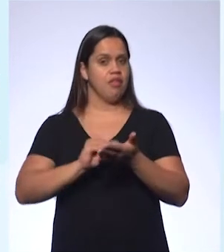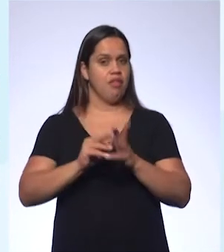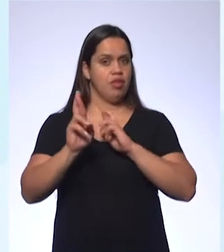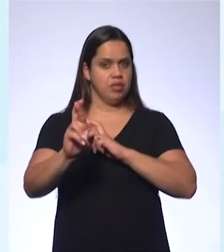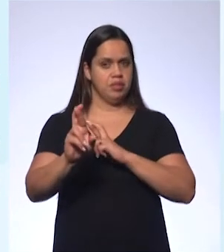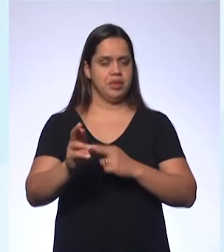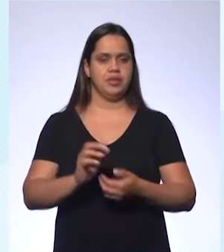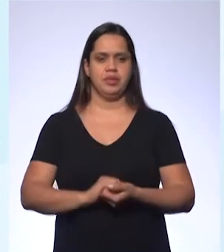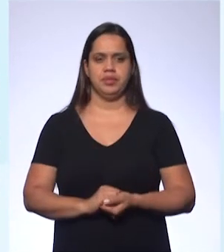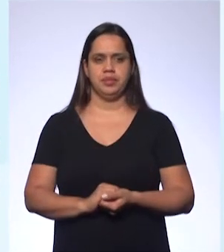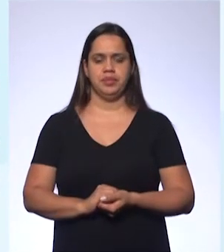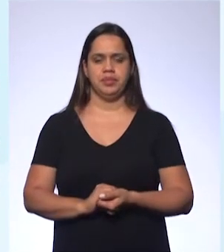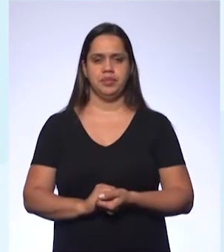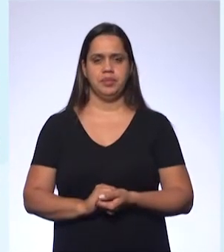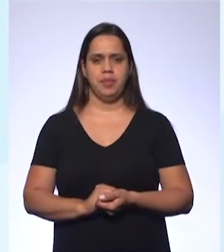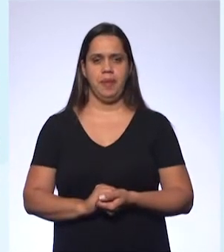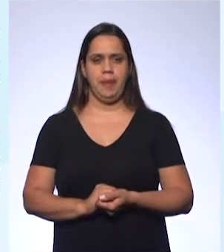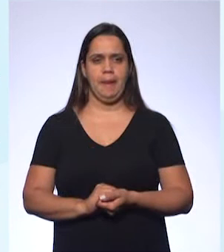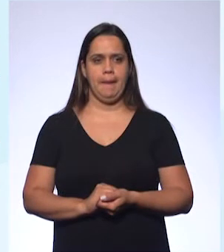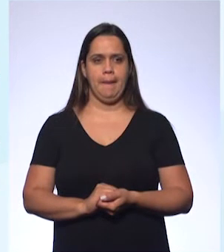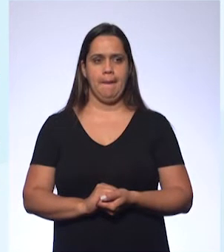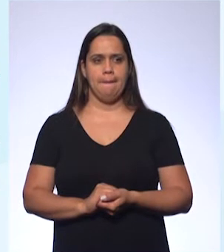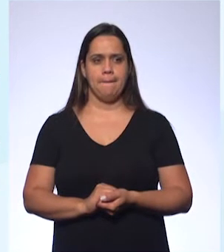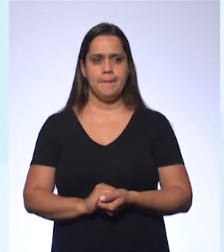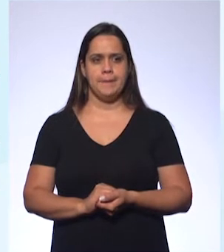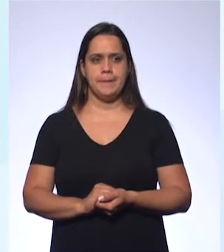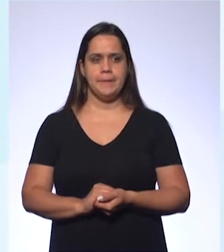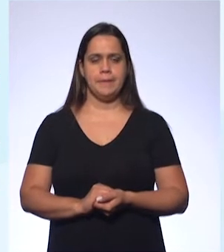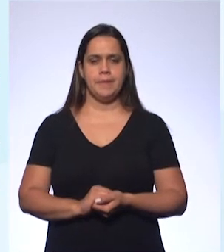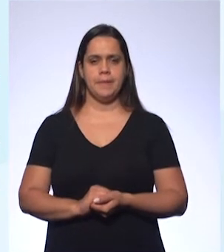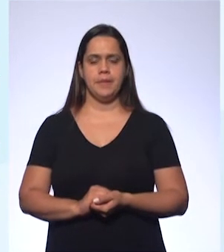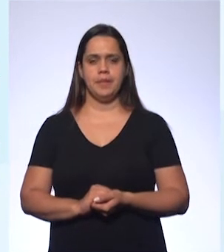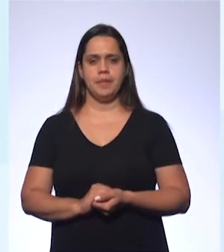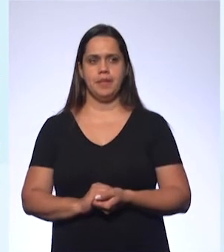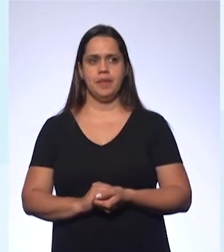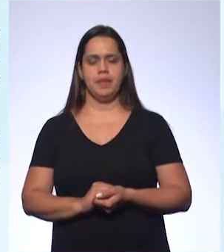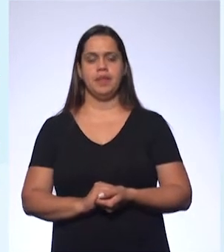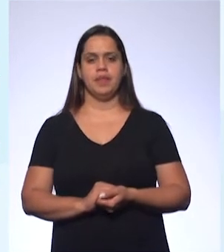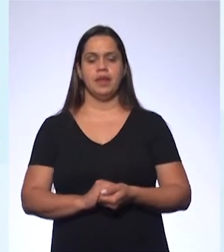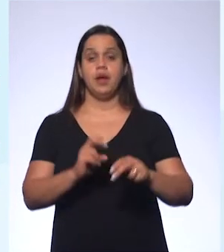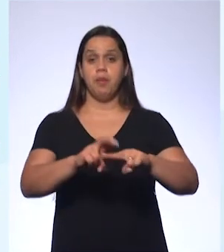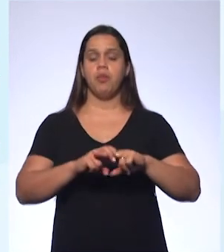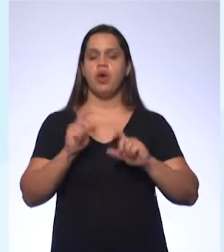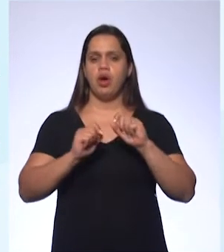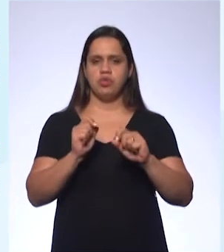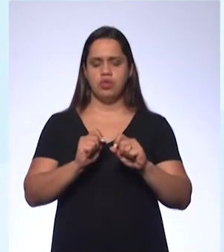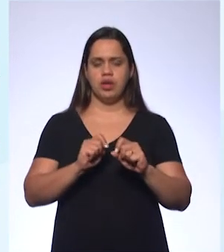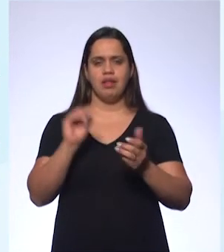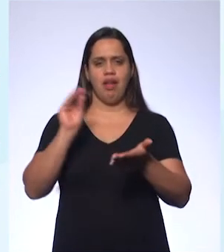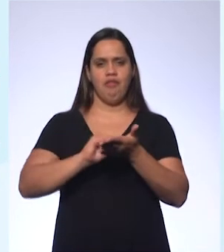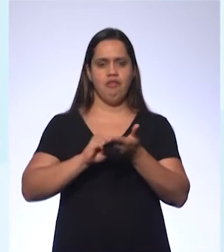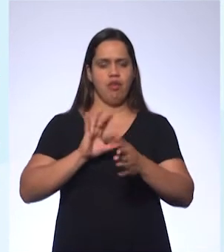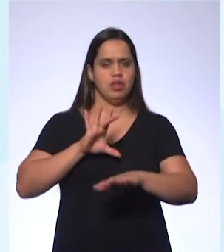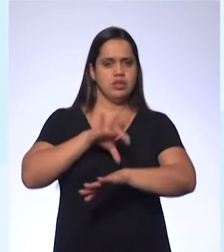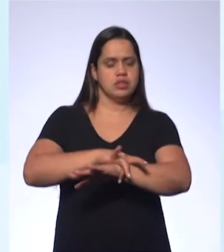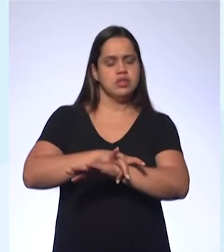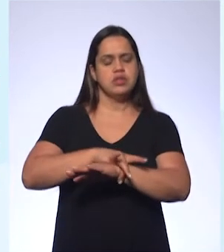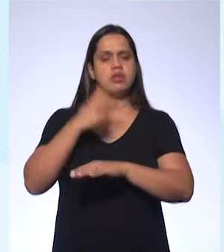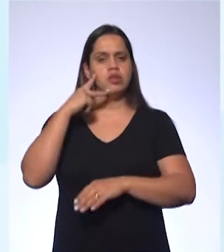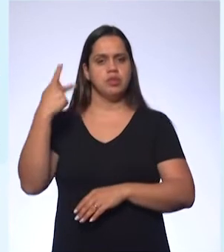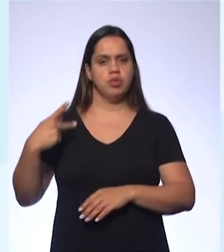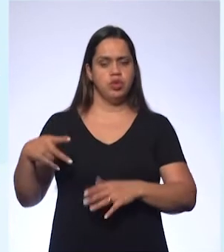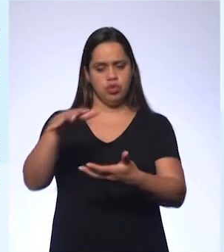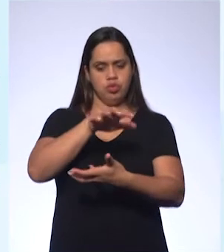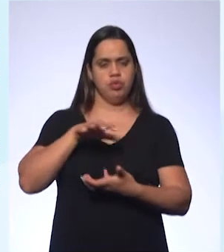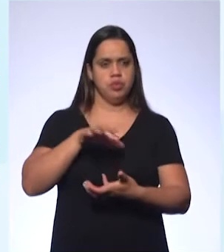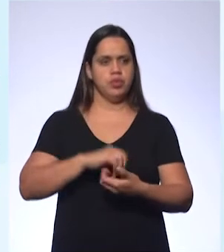of great political and economic instability around the world. Por causa aí da instabilidade política ao redor do mundo. We